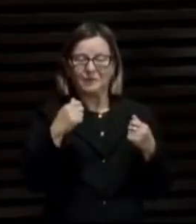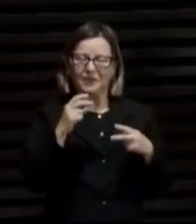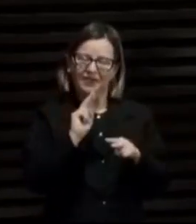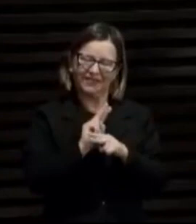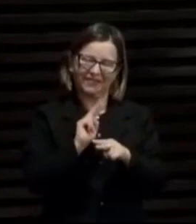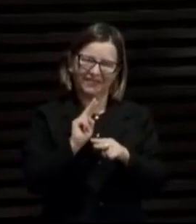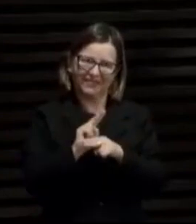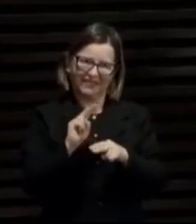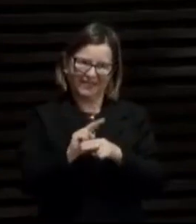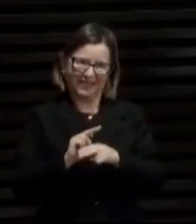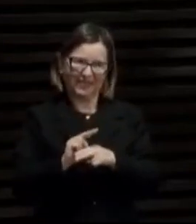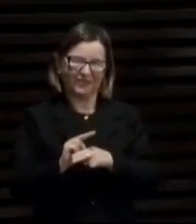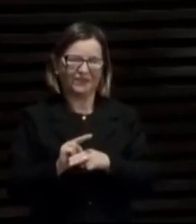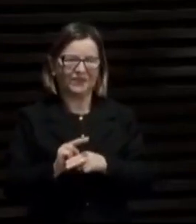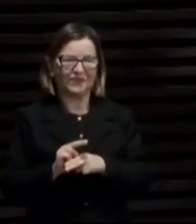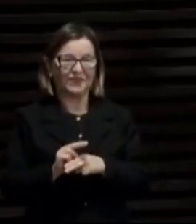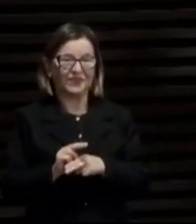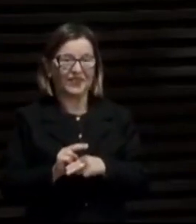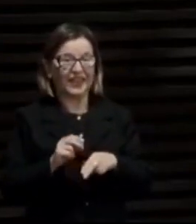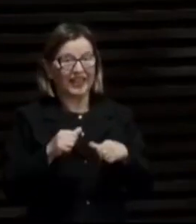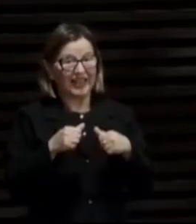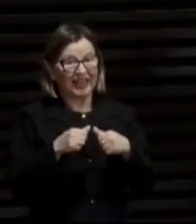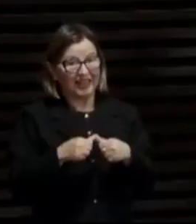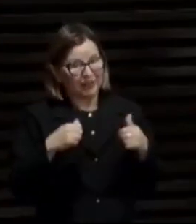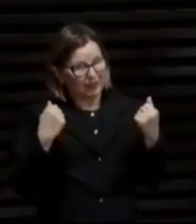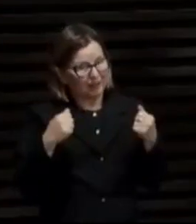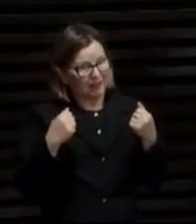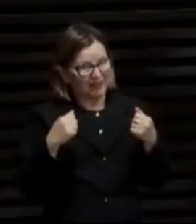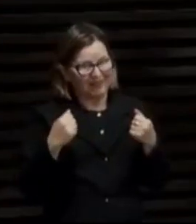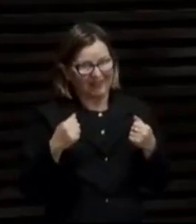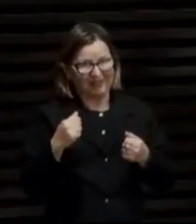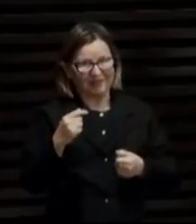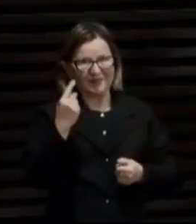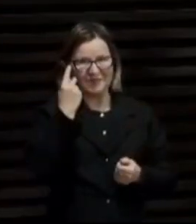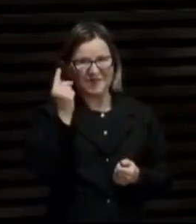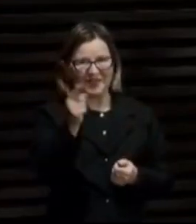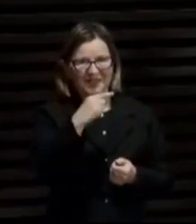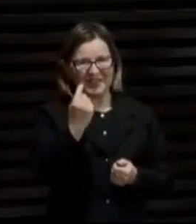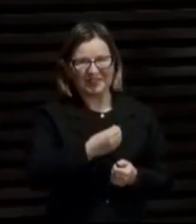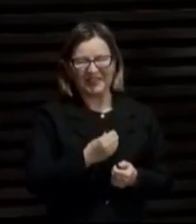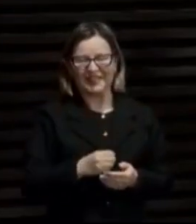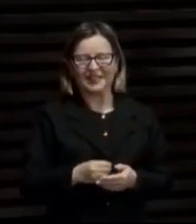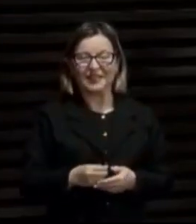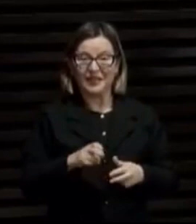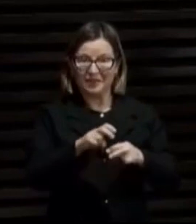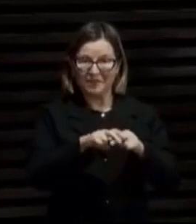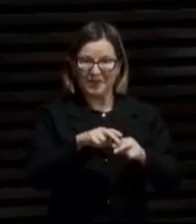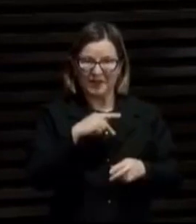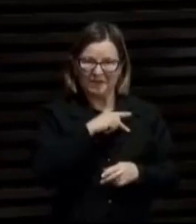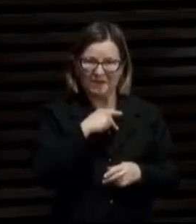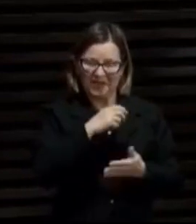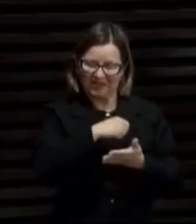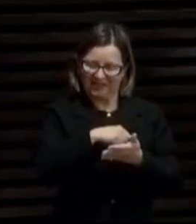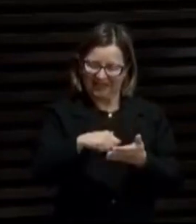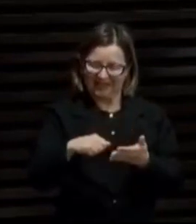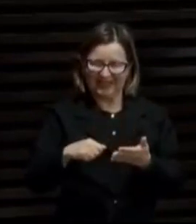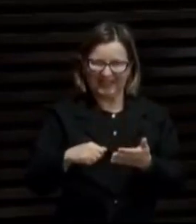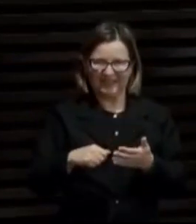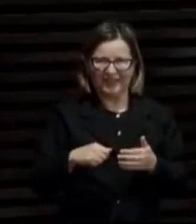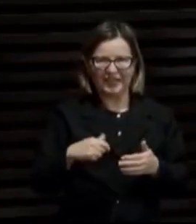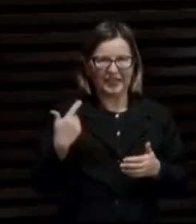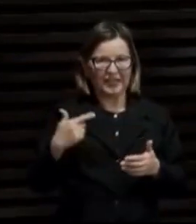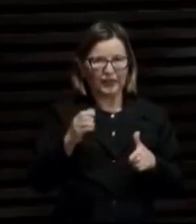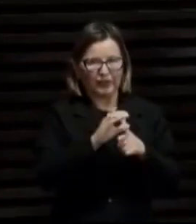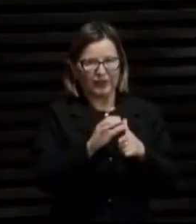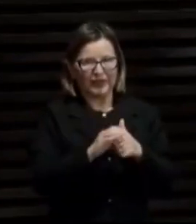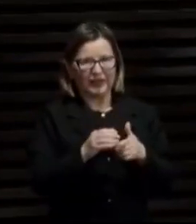E é nesse ponto que nós precisamos ser tratados. Por isso que Paulo diz, em 2 Coríntios,